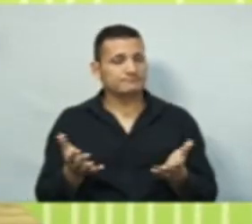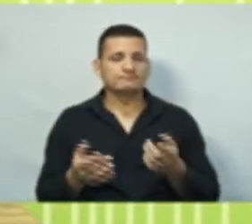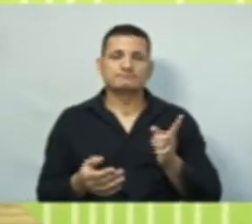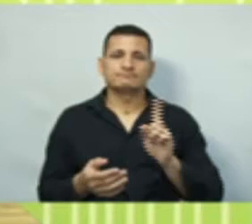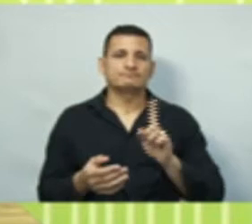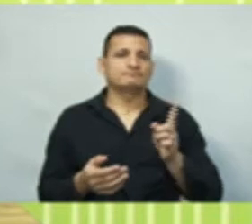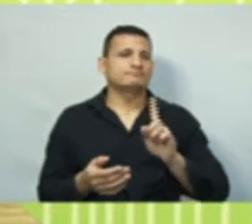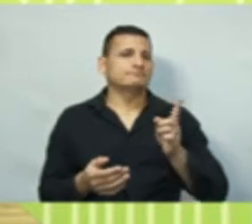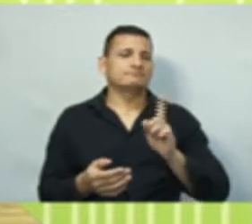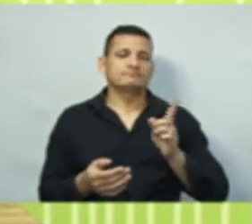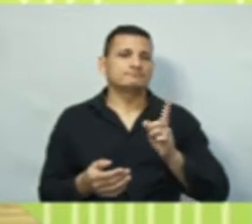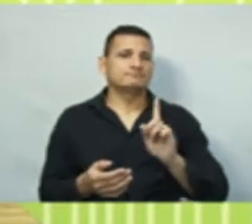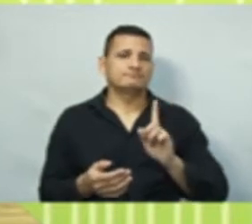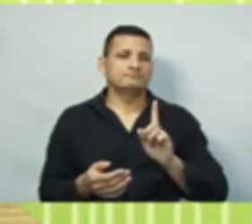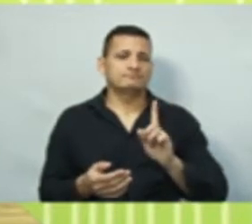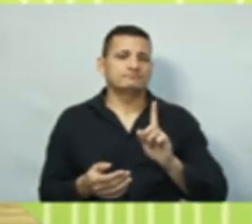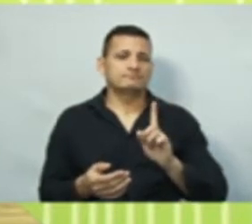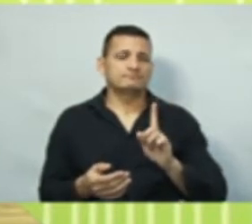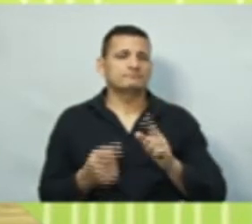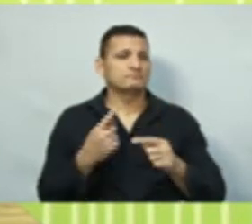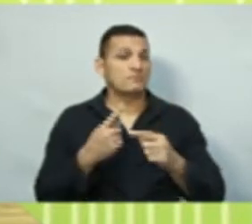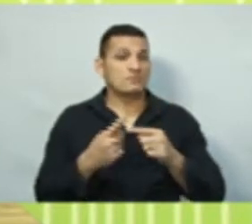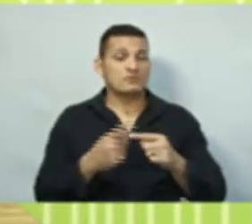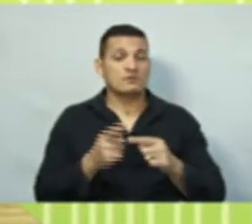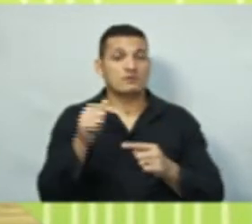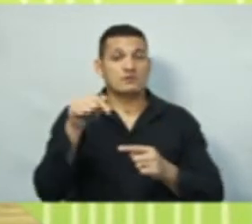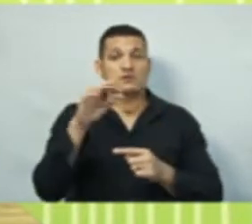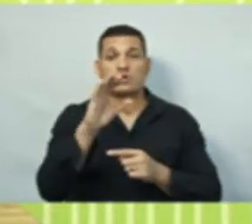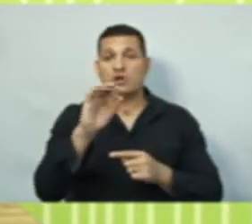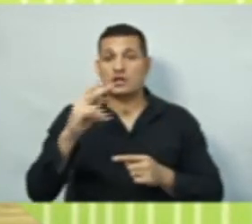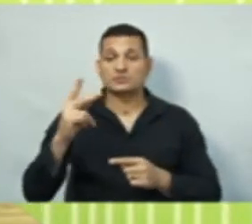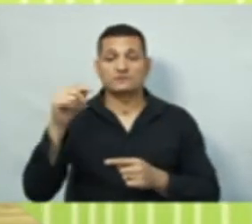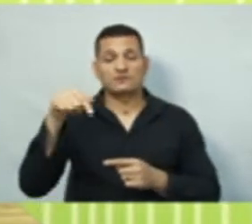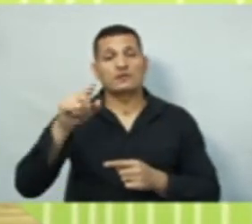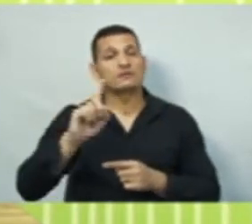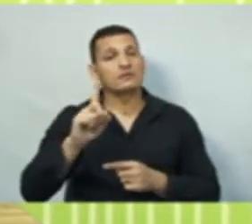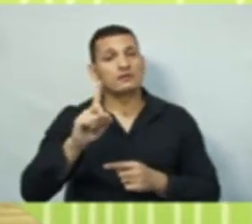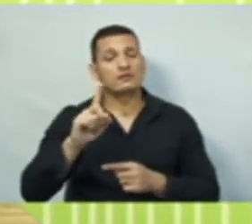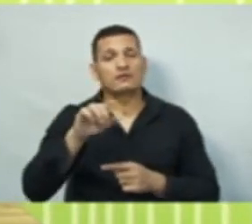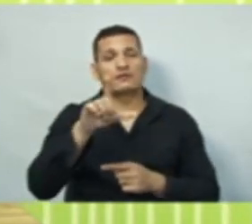Não, não está. Porque a cooperativa está sujeita a...